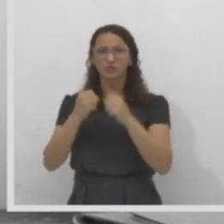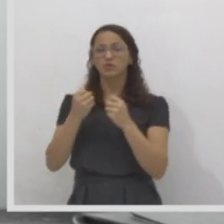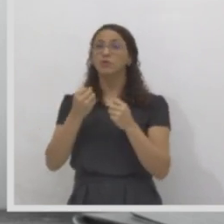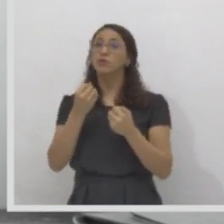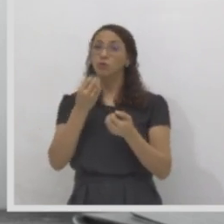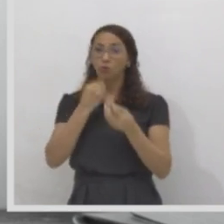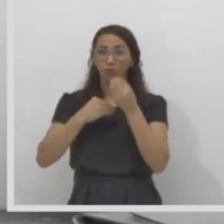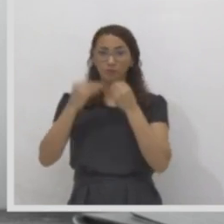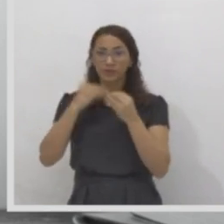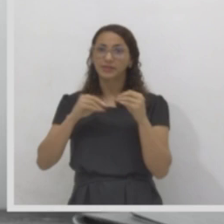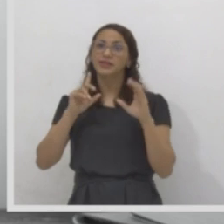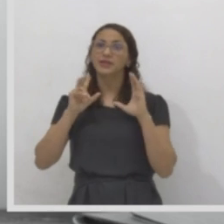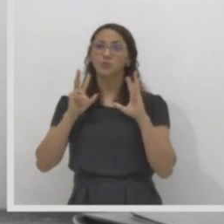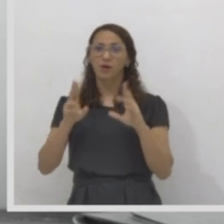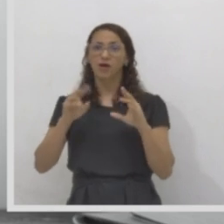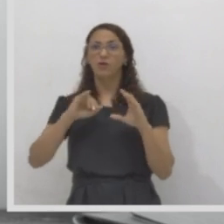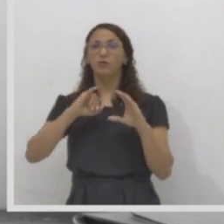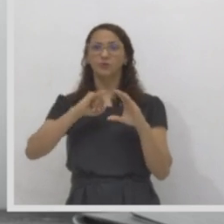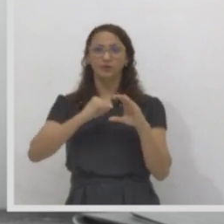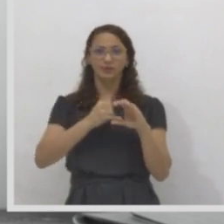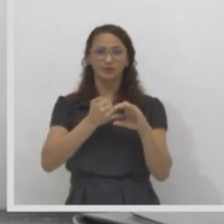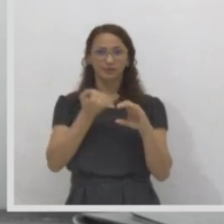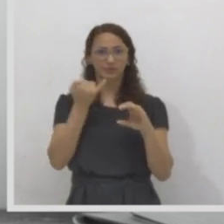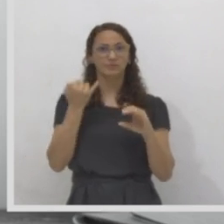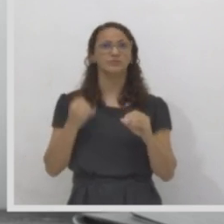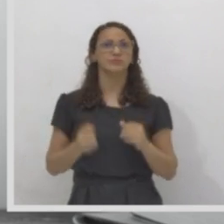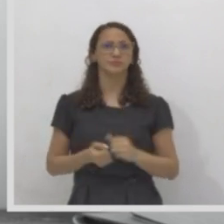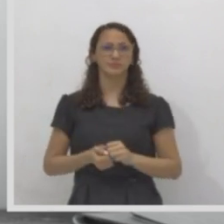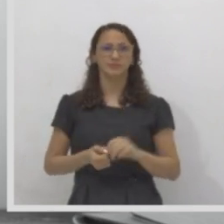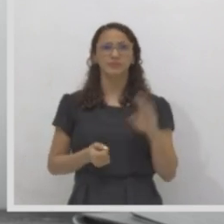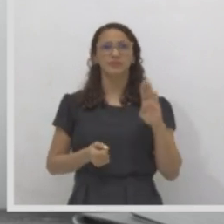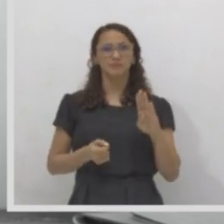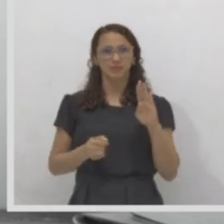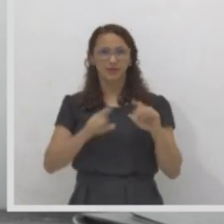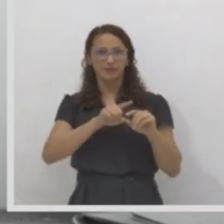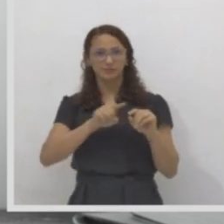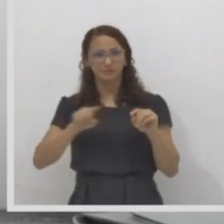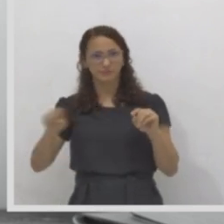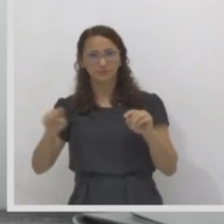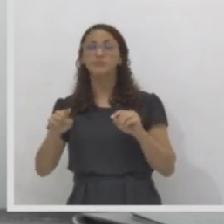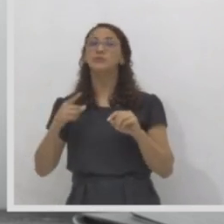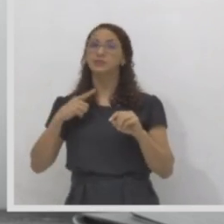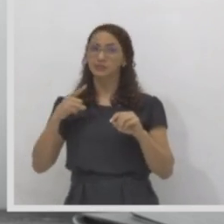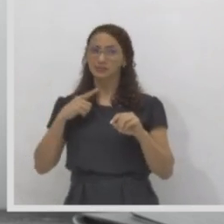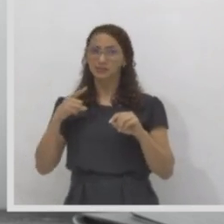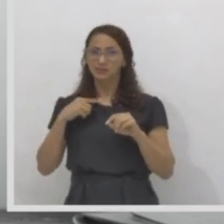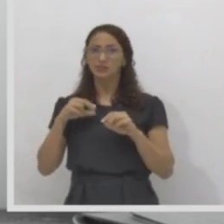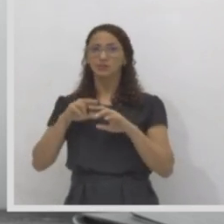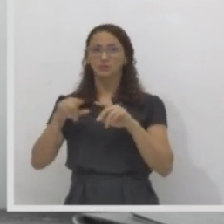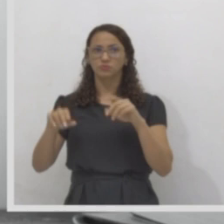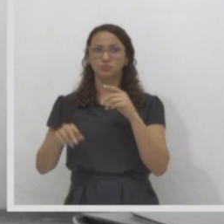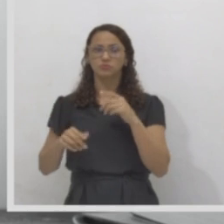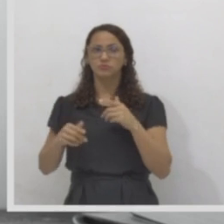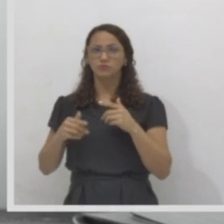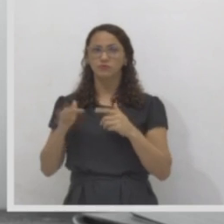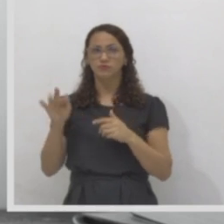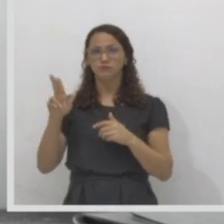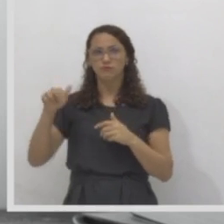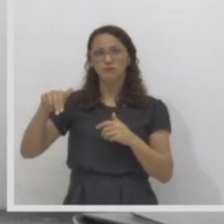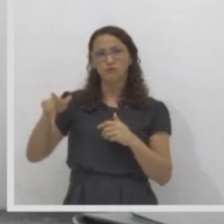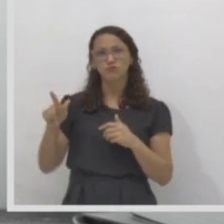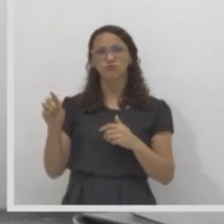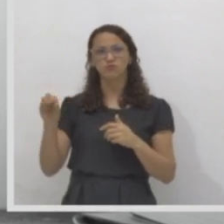B, os são substâncias produzidas pelos fungos usadas na produção de medicamentos.